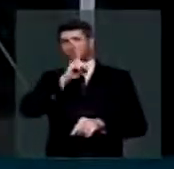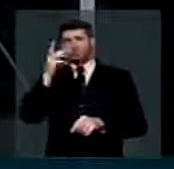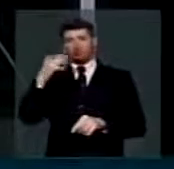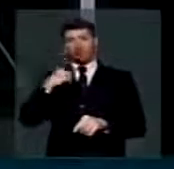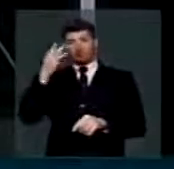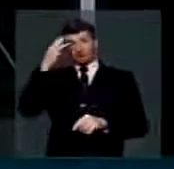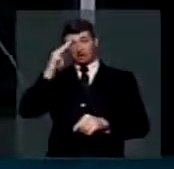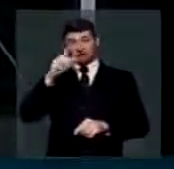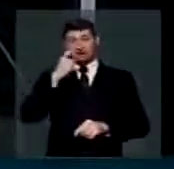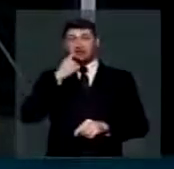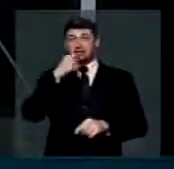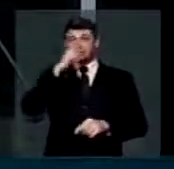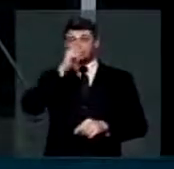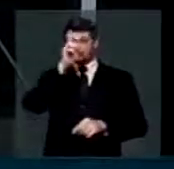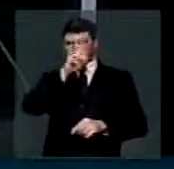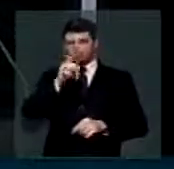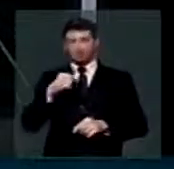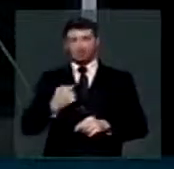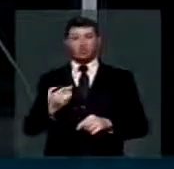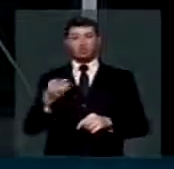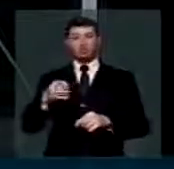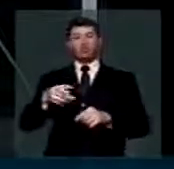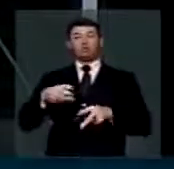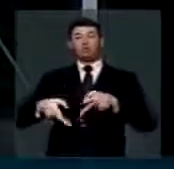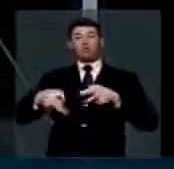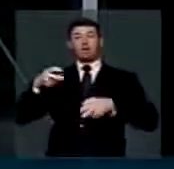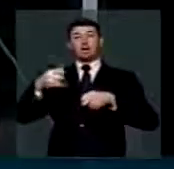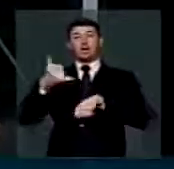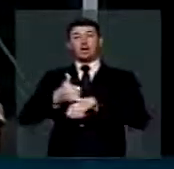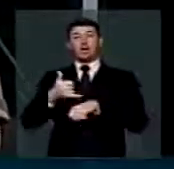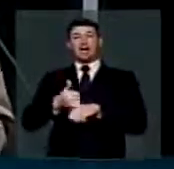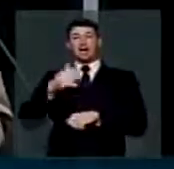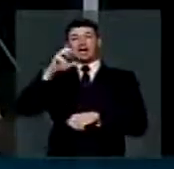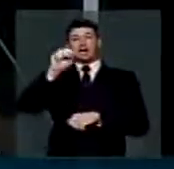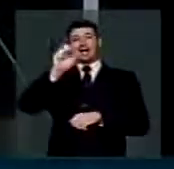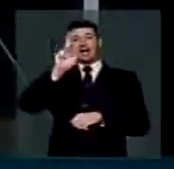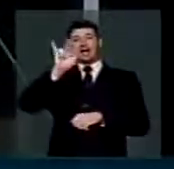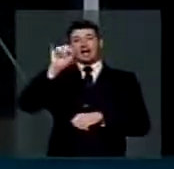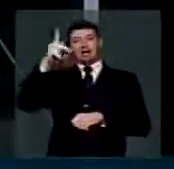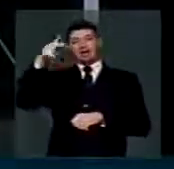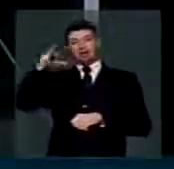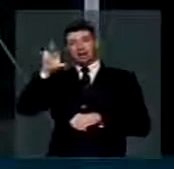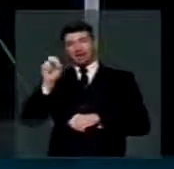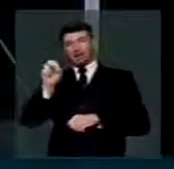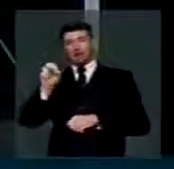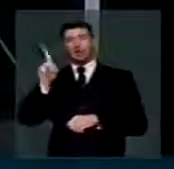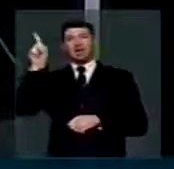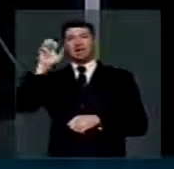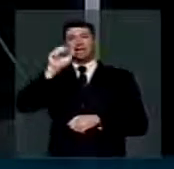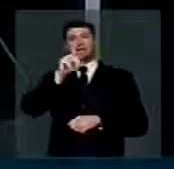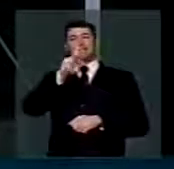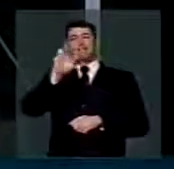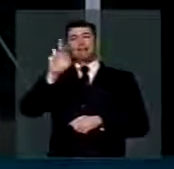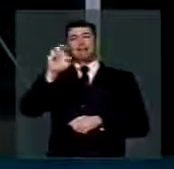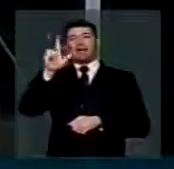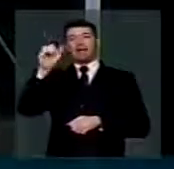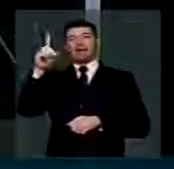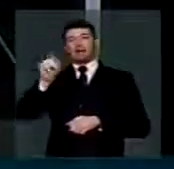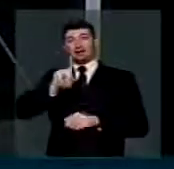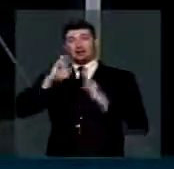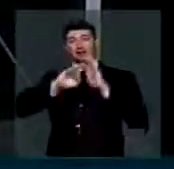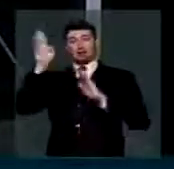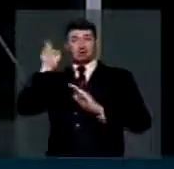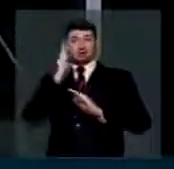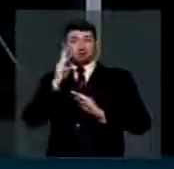meus 3 dias aos garimpeiros de Serra Pelada que moram no estado do Maranhão. Para quem não